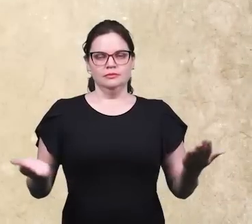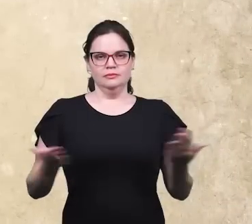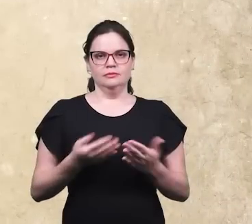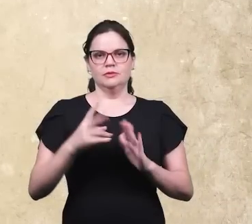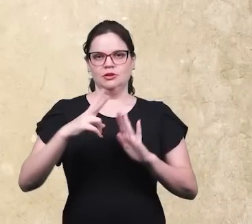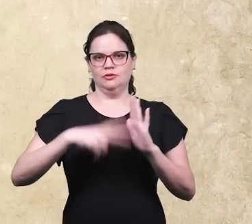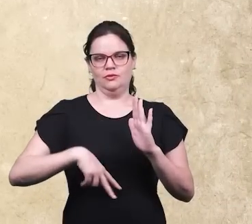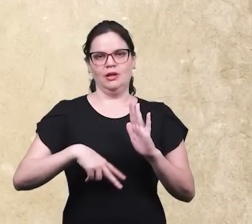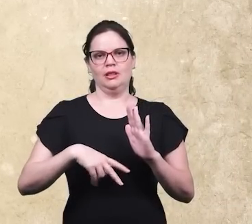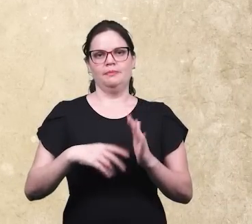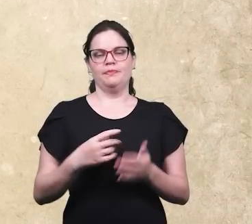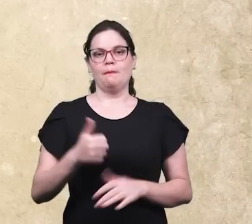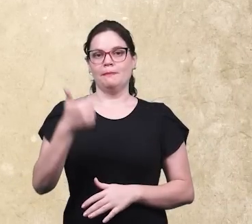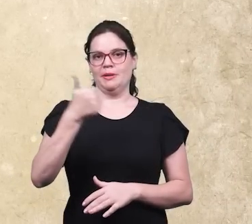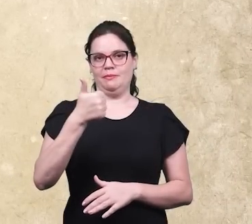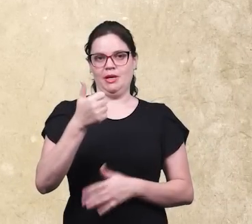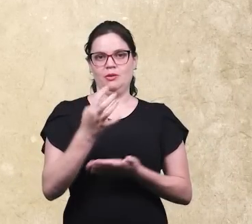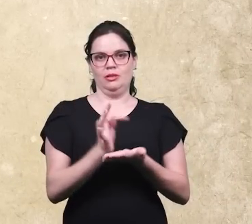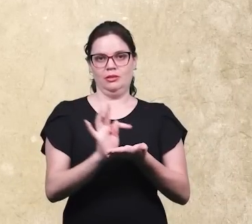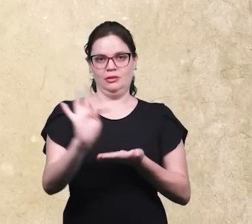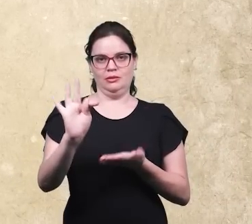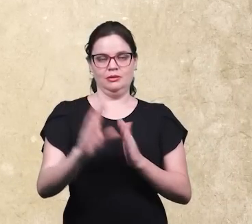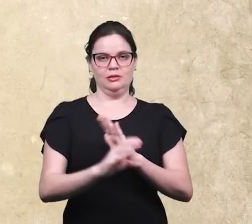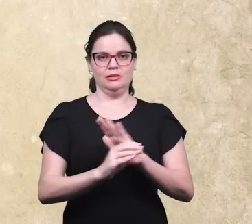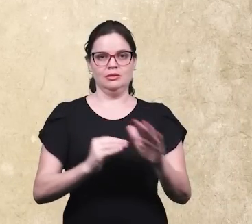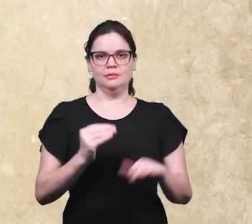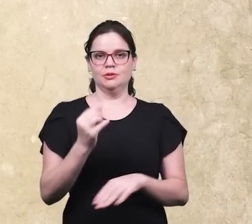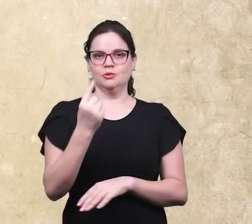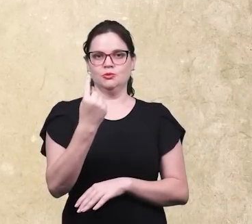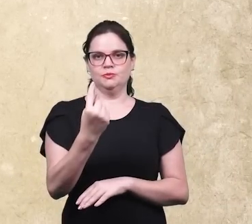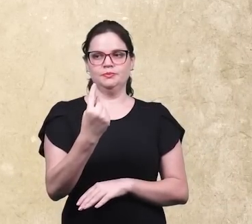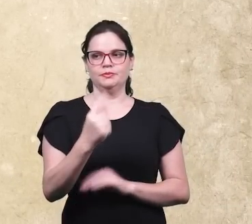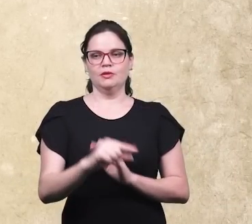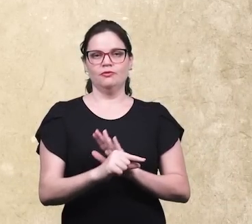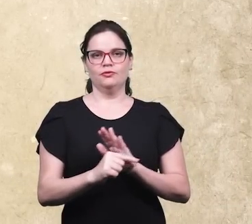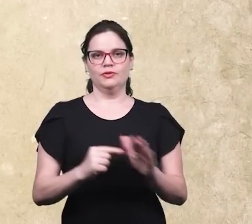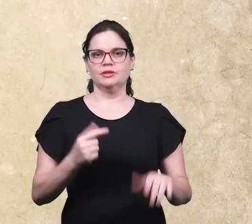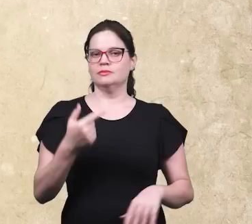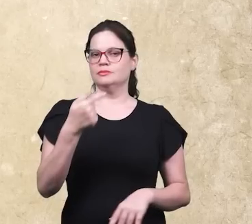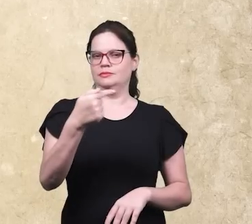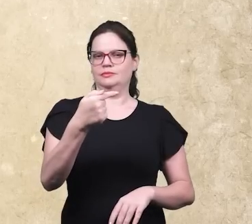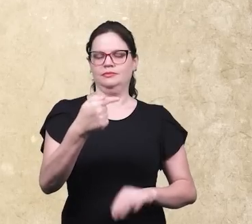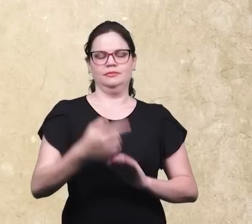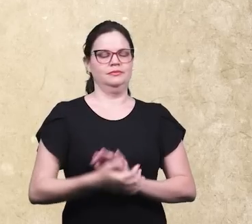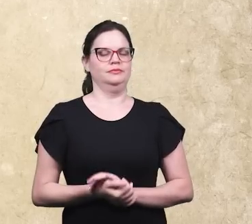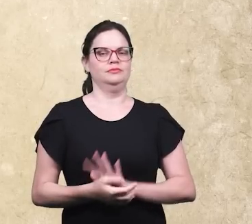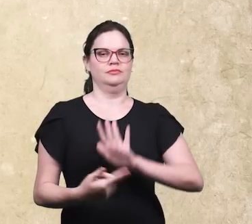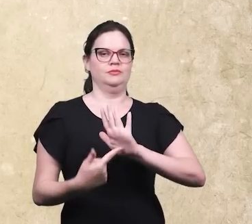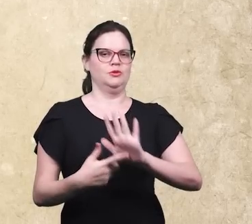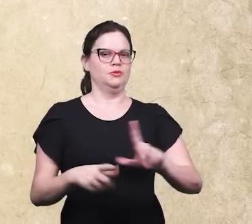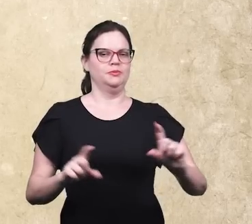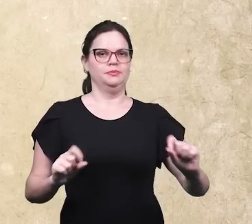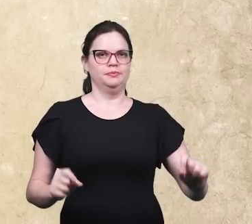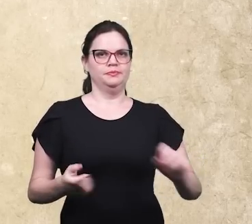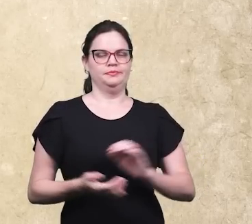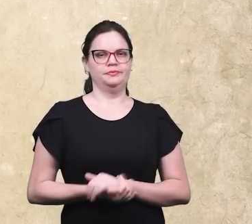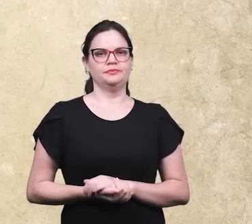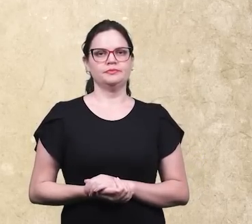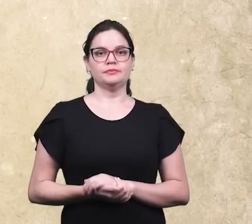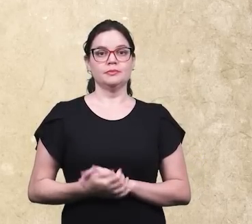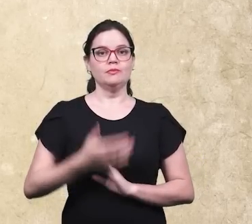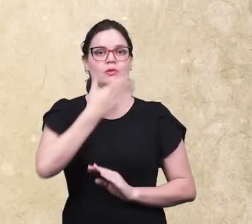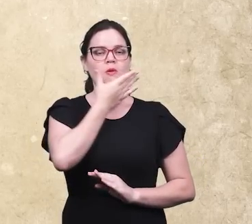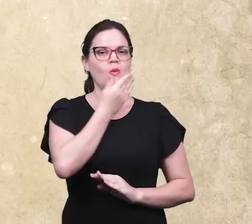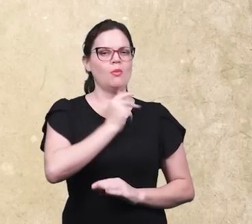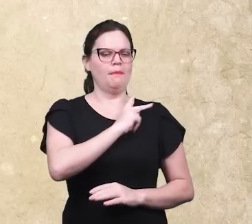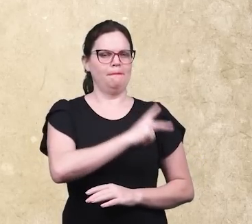1 Tessalonicenses, capítulo 1, verso 7, que diz assim: de